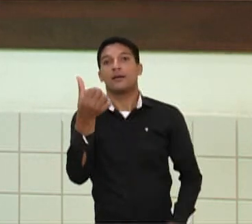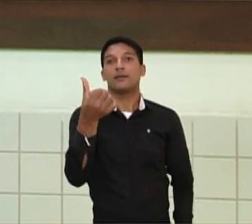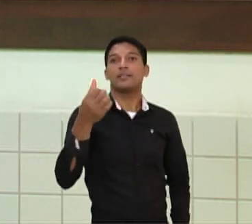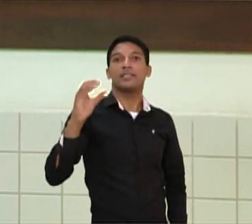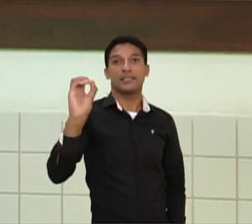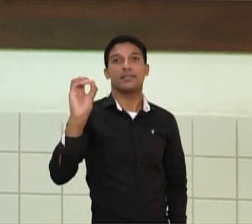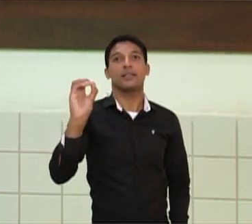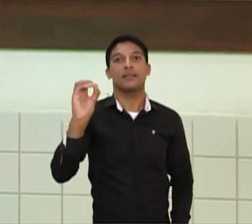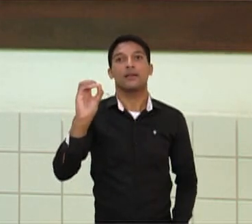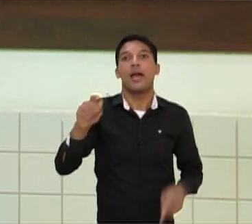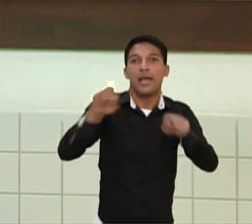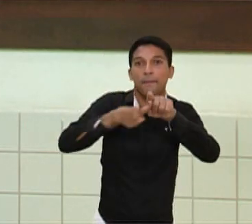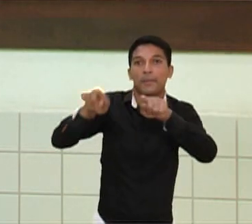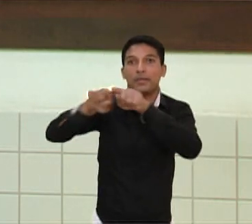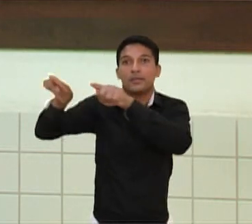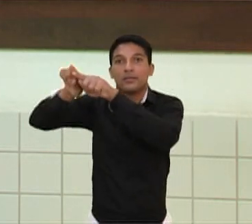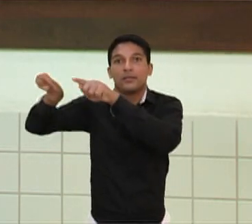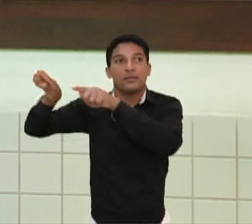repetição usando